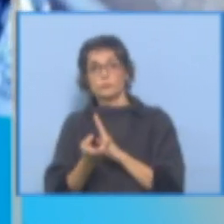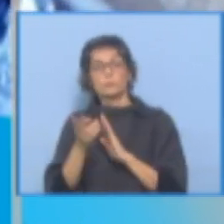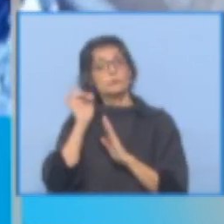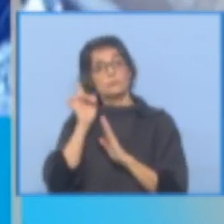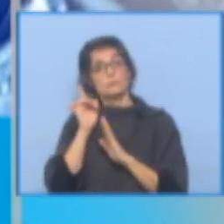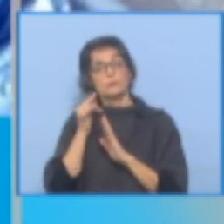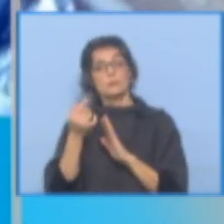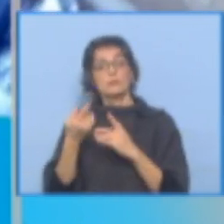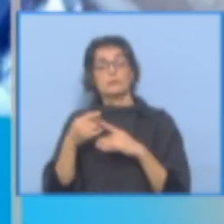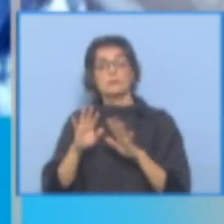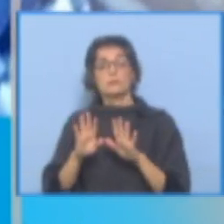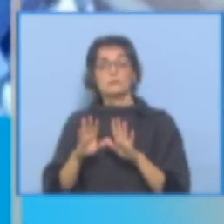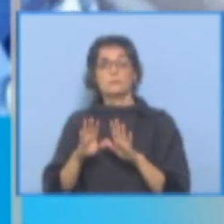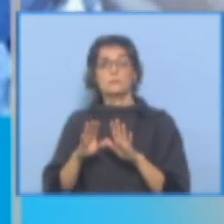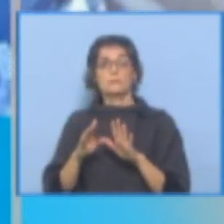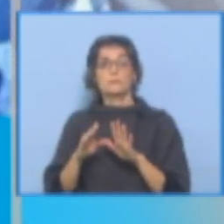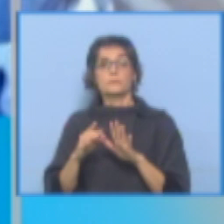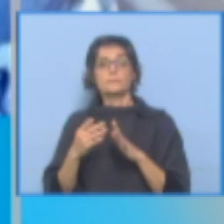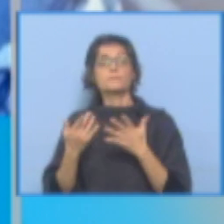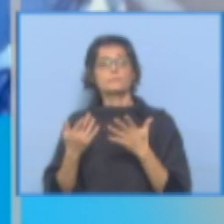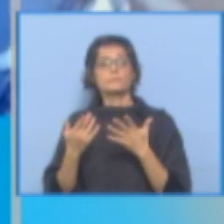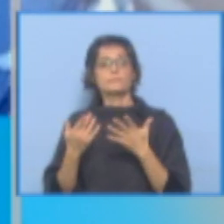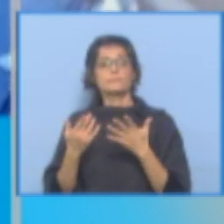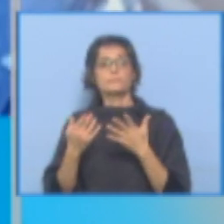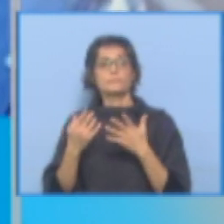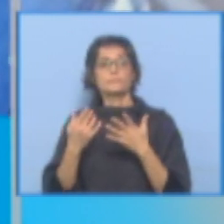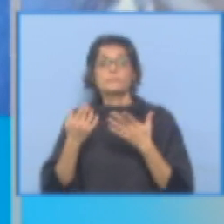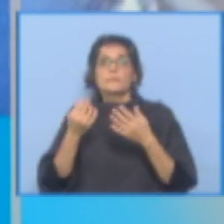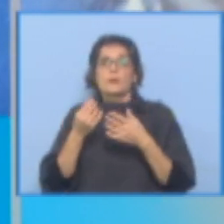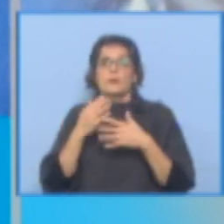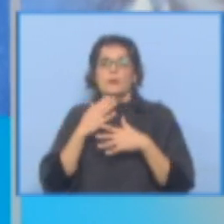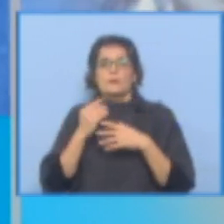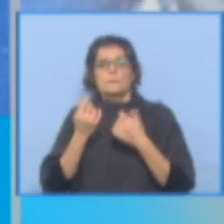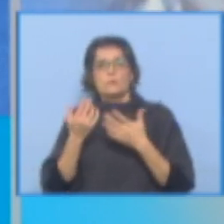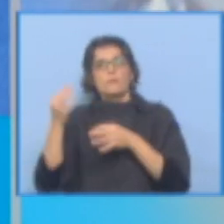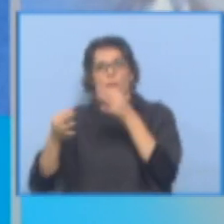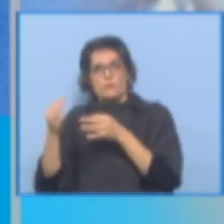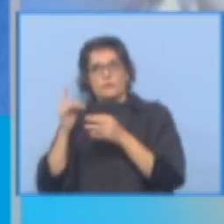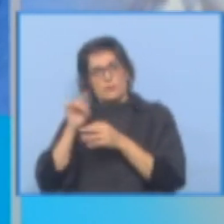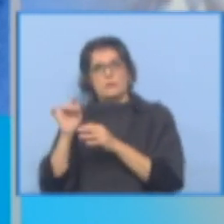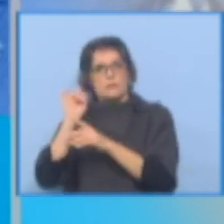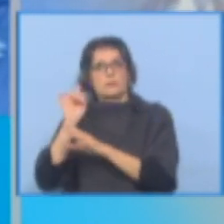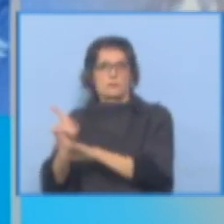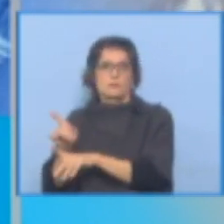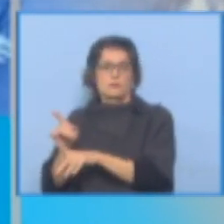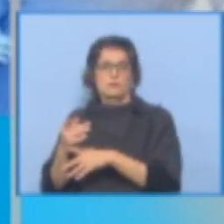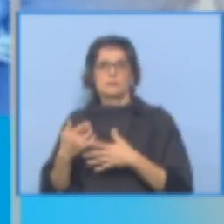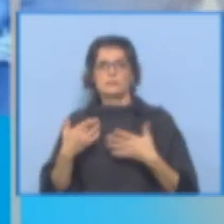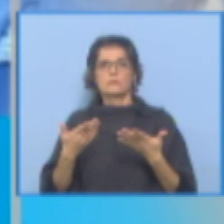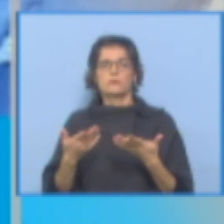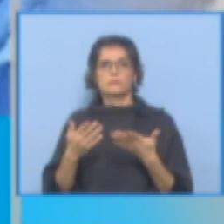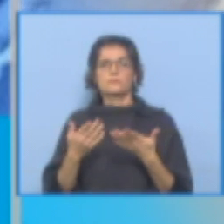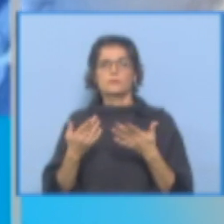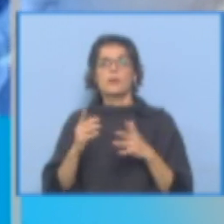ponto de vista, muito bom que exista, pelo menos, neste mundo da justiça. O que disse o Patriarca? Indo àquilo que